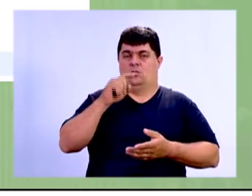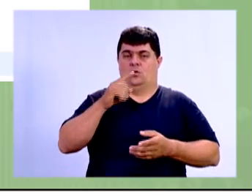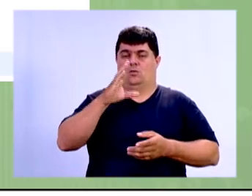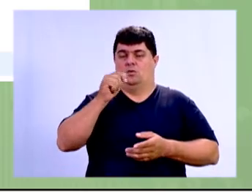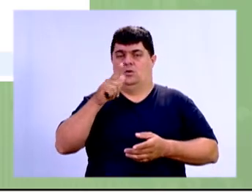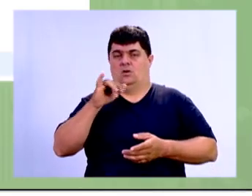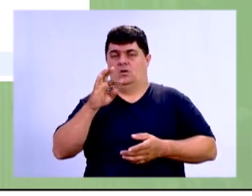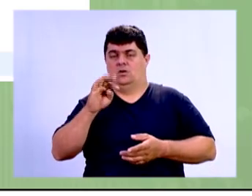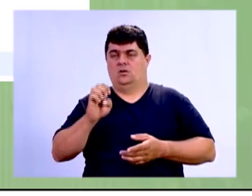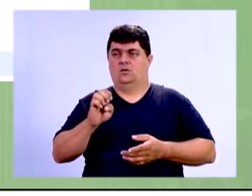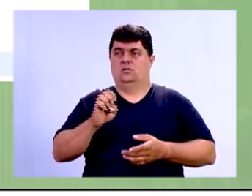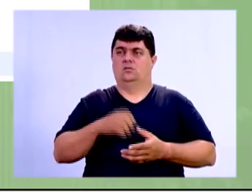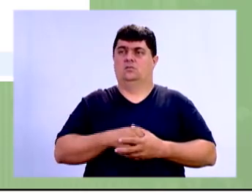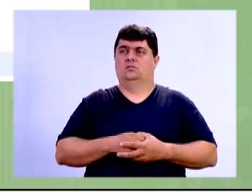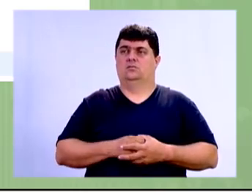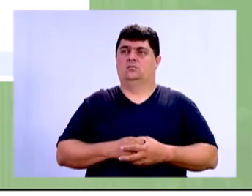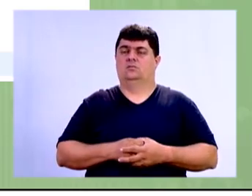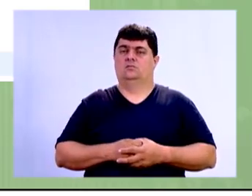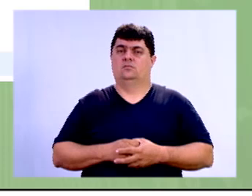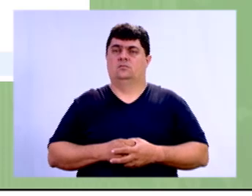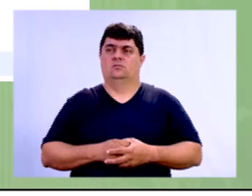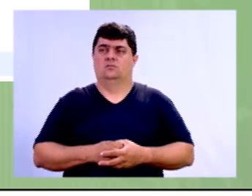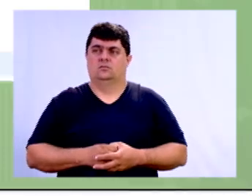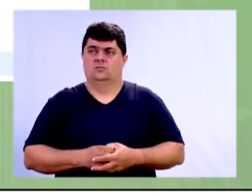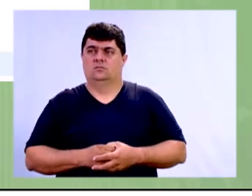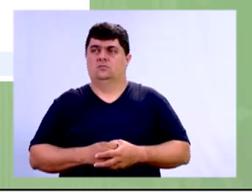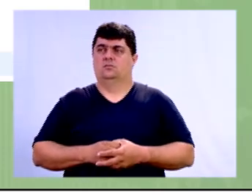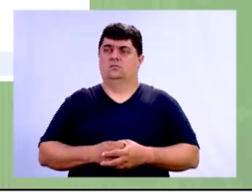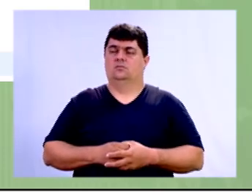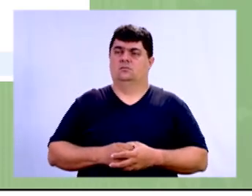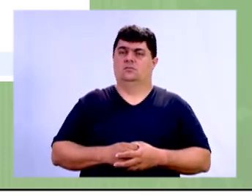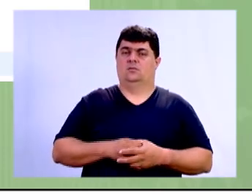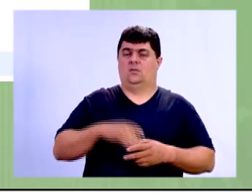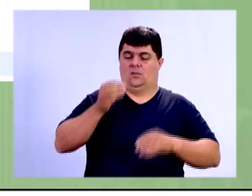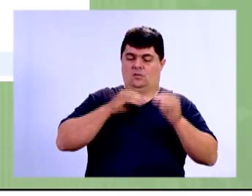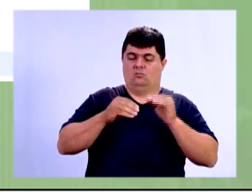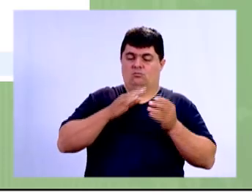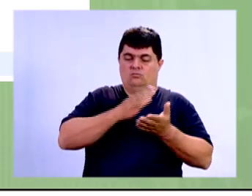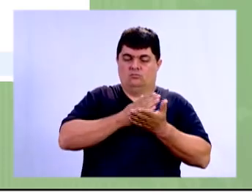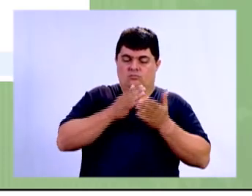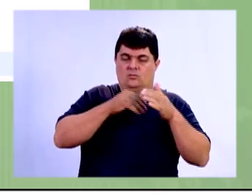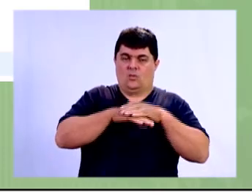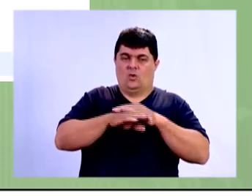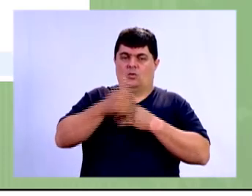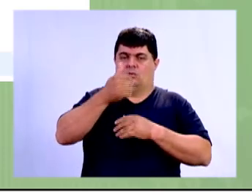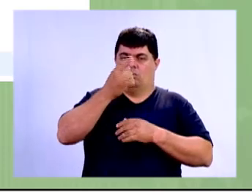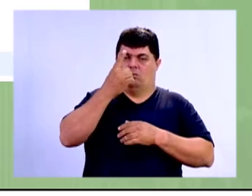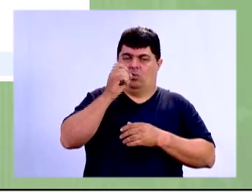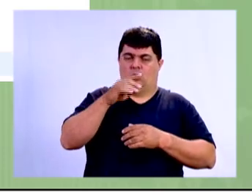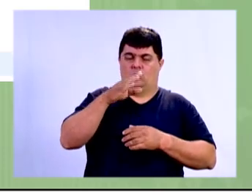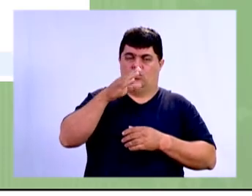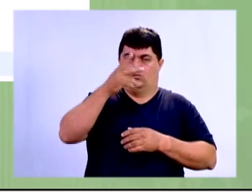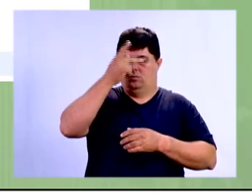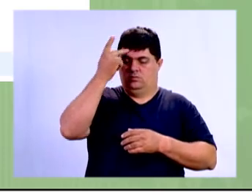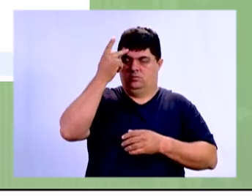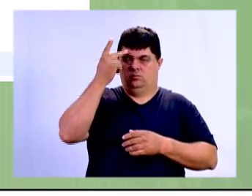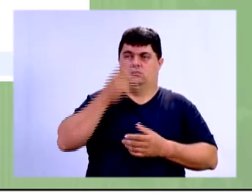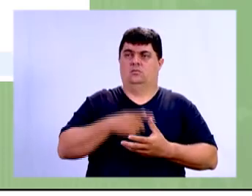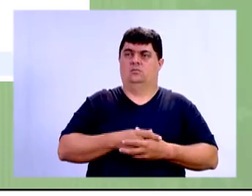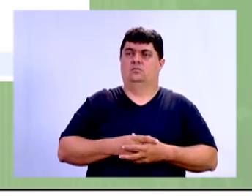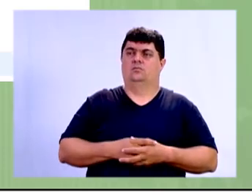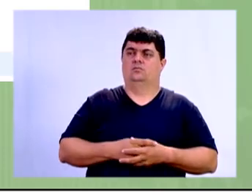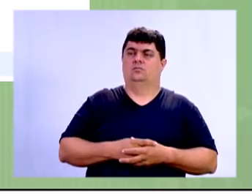tenho um espaço reservado na memória para armazenar 1000 clientes. Então eu tenho aqui, olha